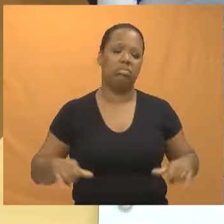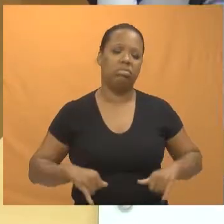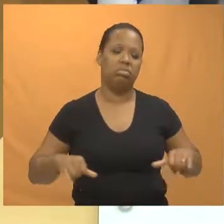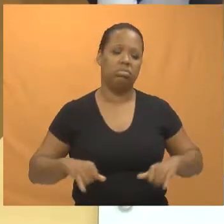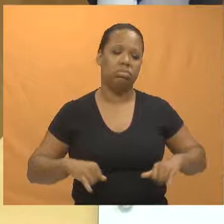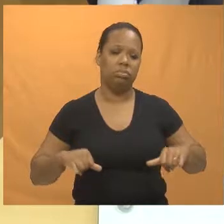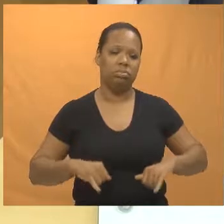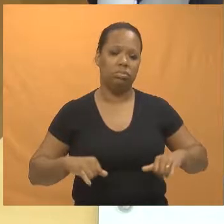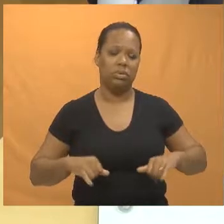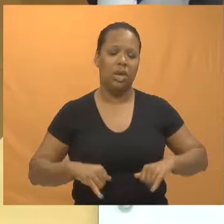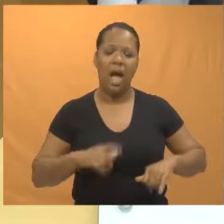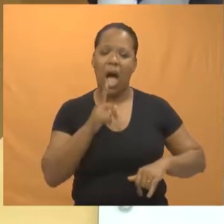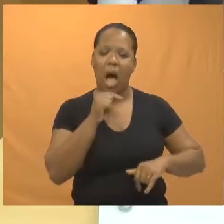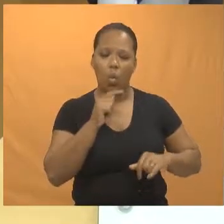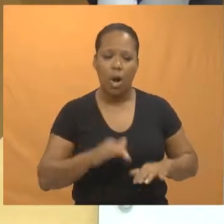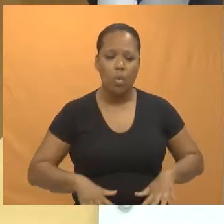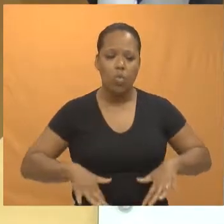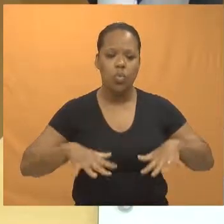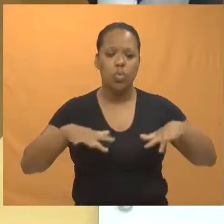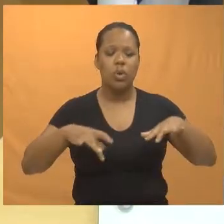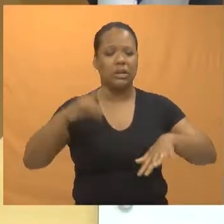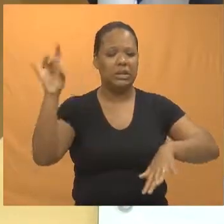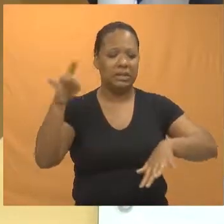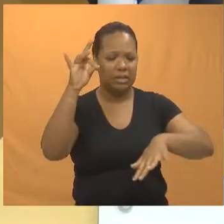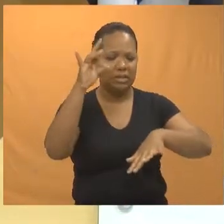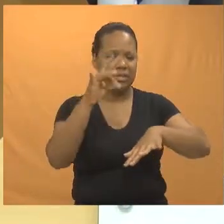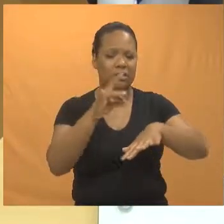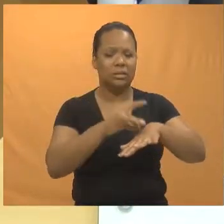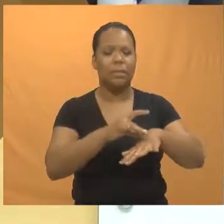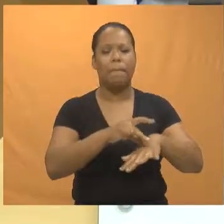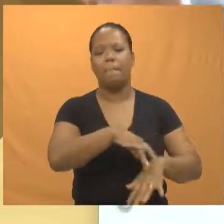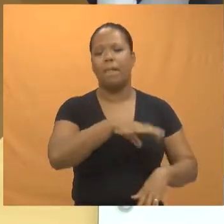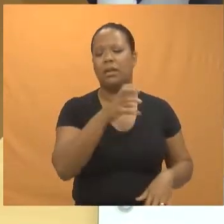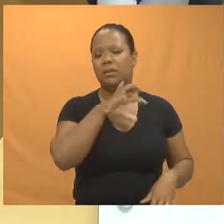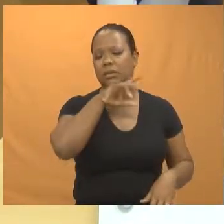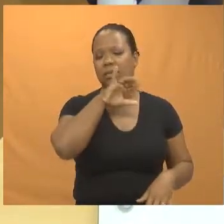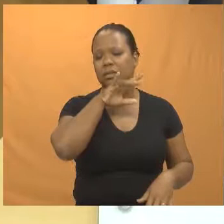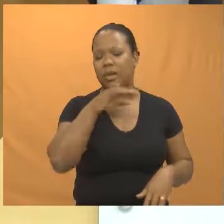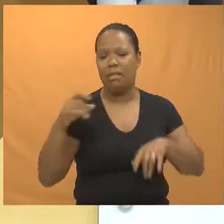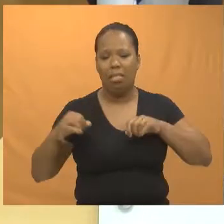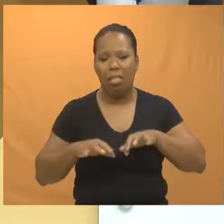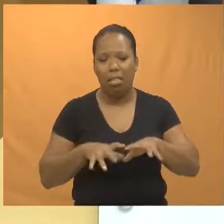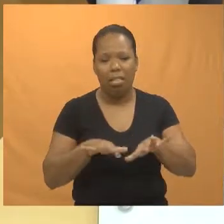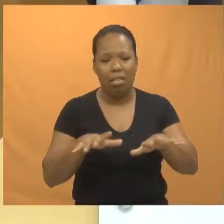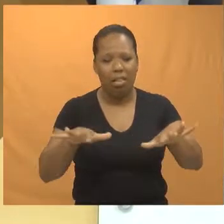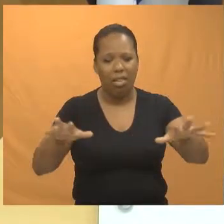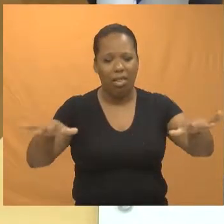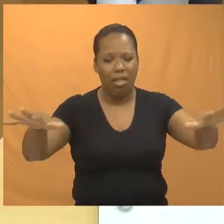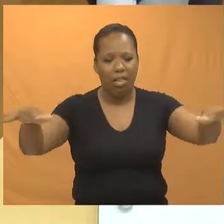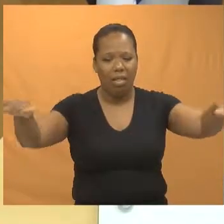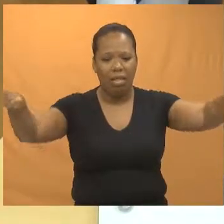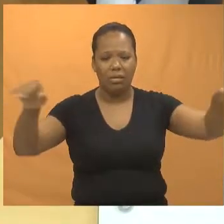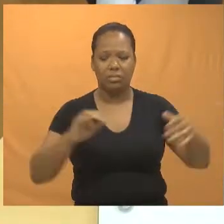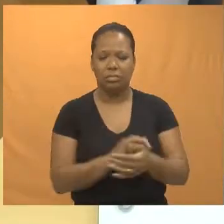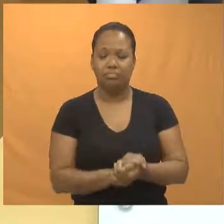sofrendo. Enchente, né, o pernilongo, os animais que ali procriam. Então,